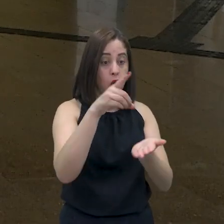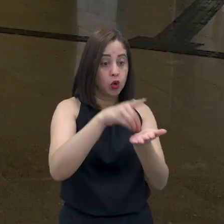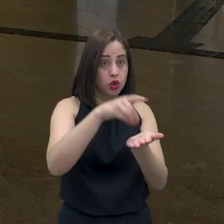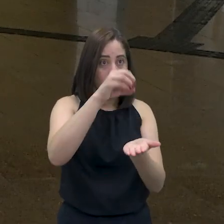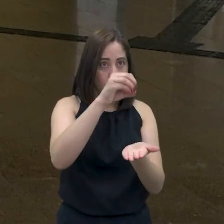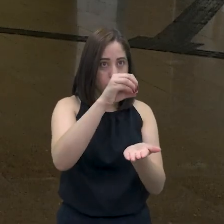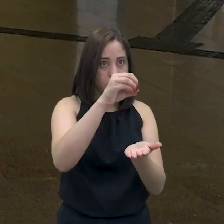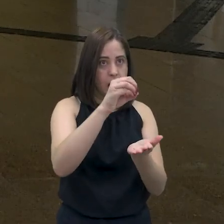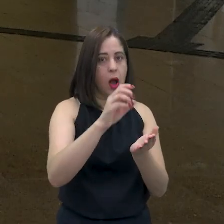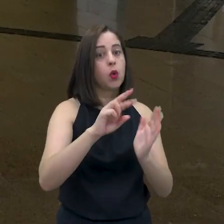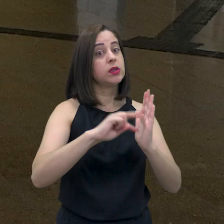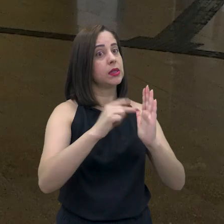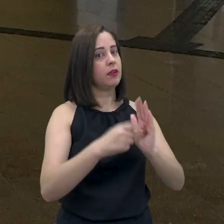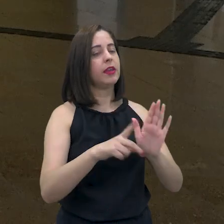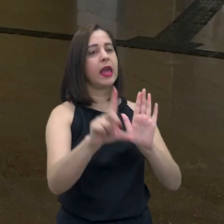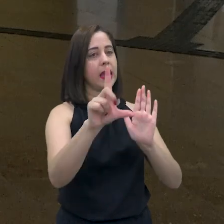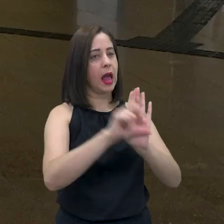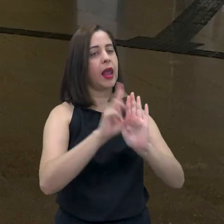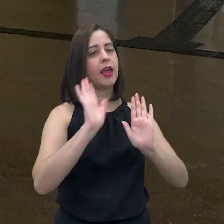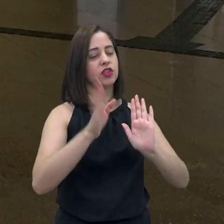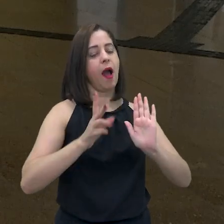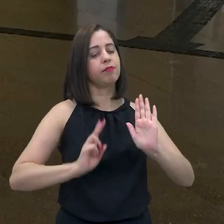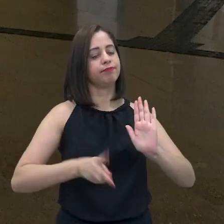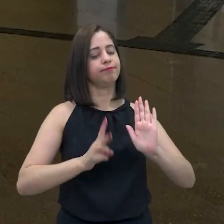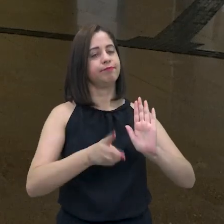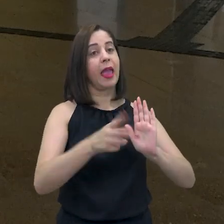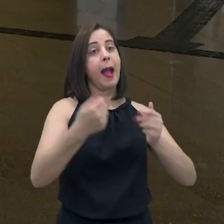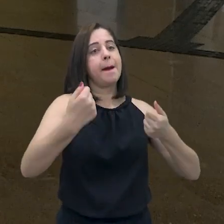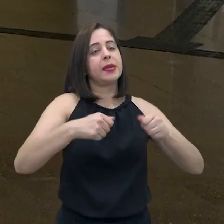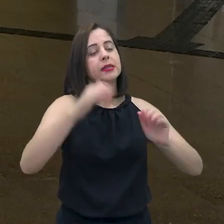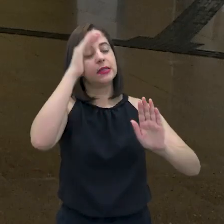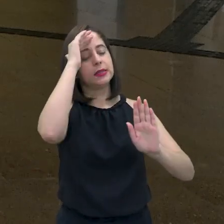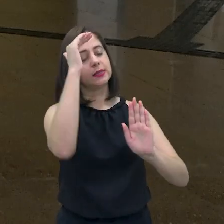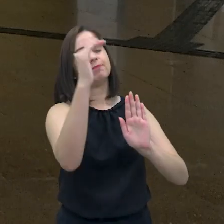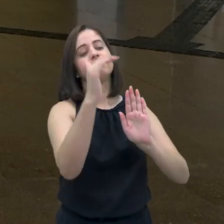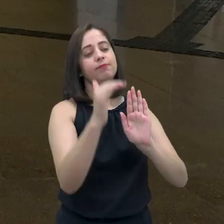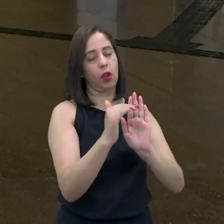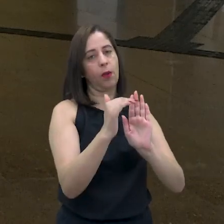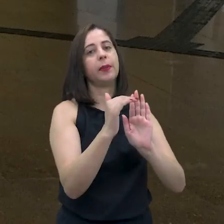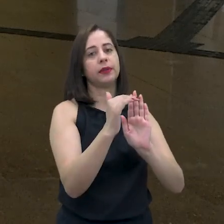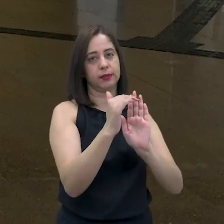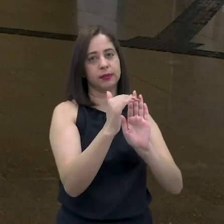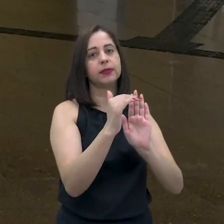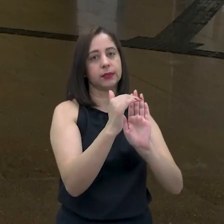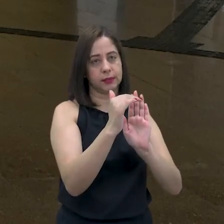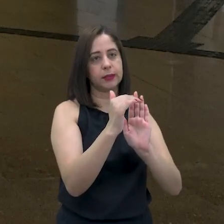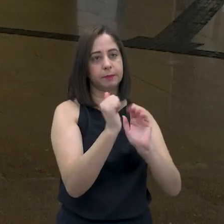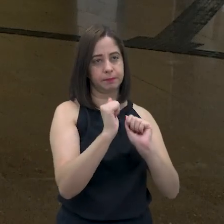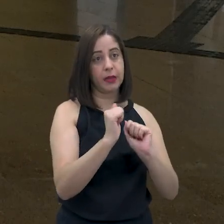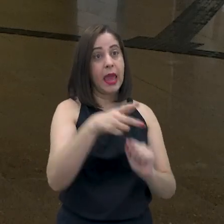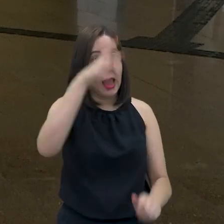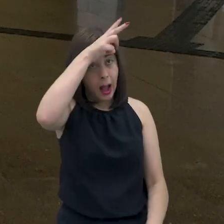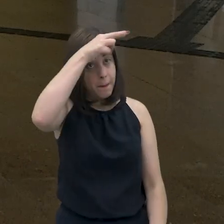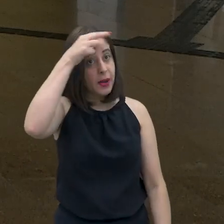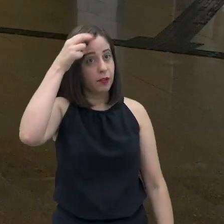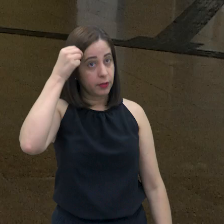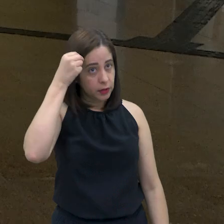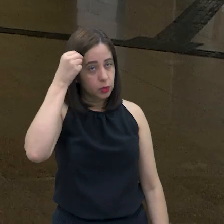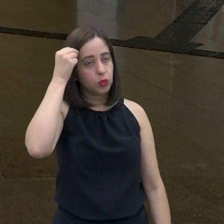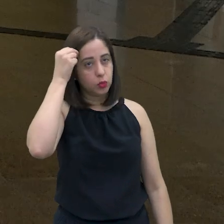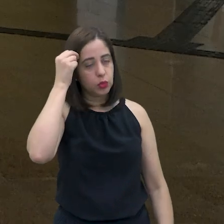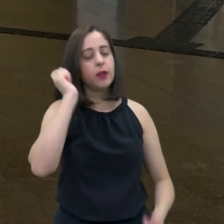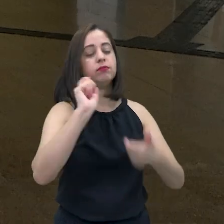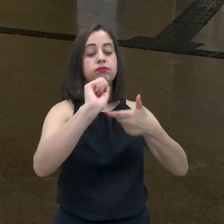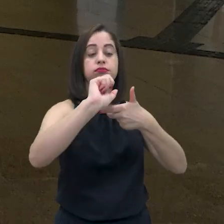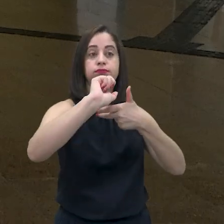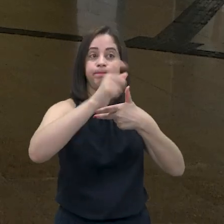está em vigor, ela tem condição de produzir efeitos jurídicos no mundo. E aí cabe, exatamente, cabe à Prefeitura Municipal,